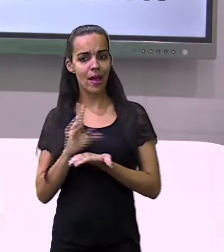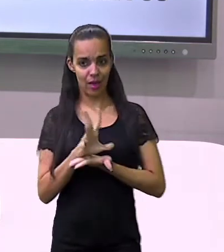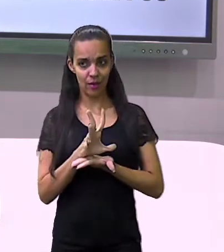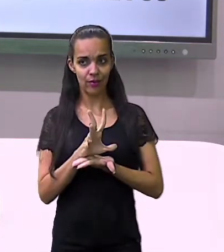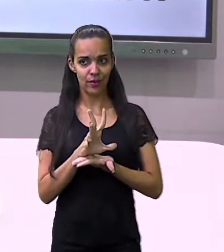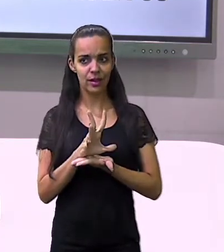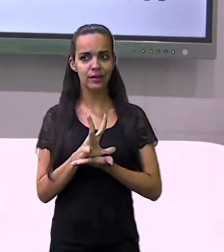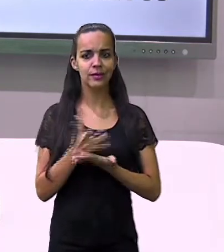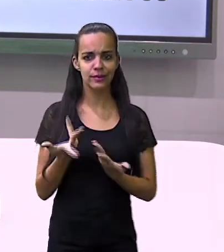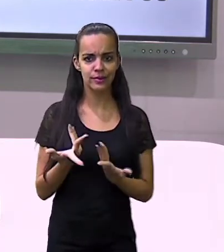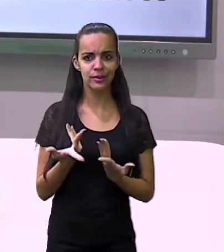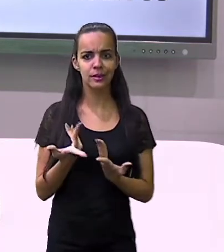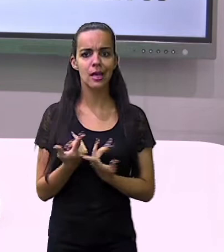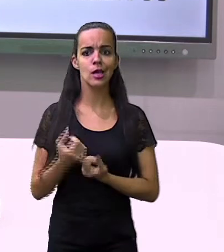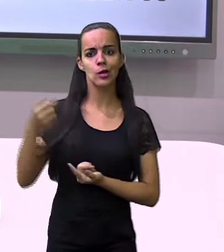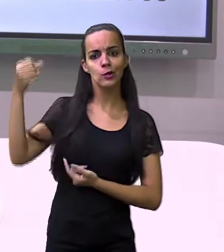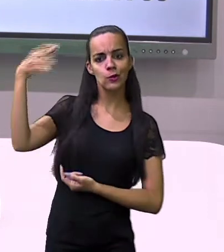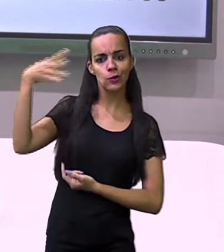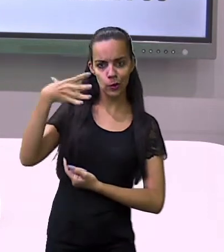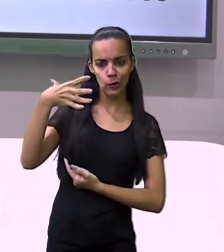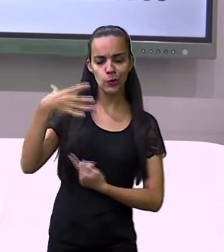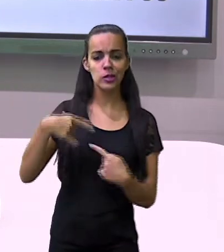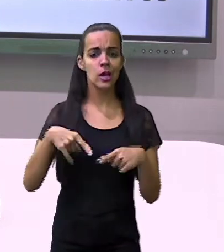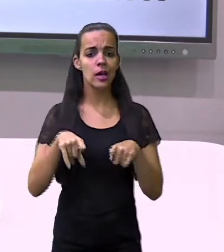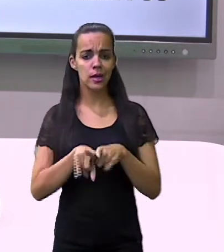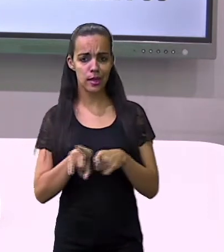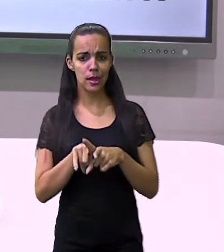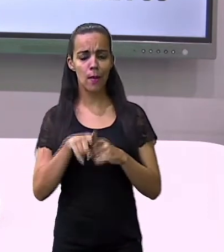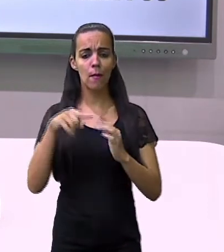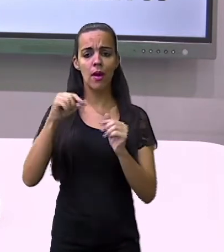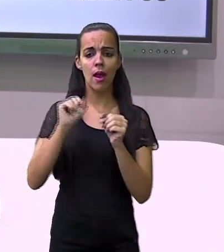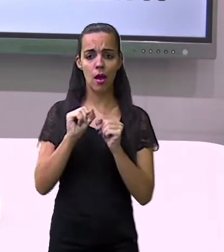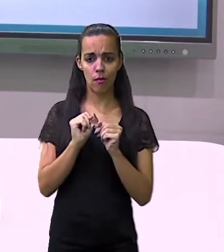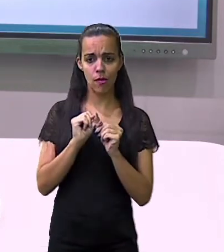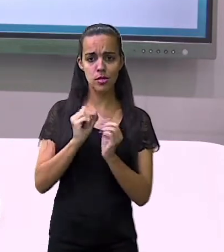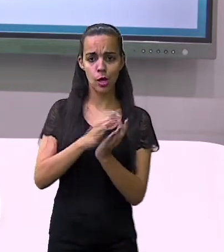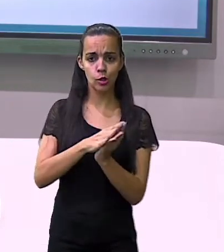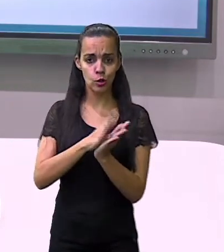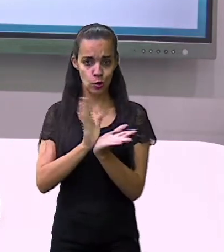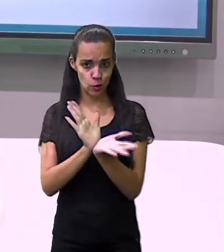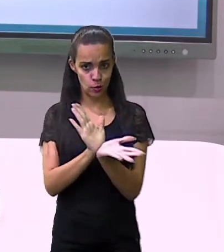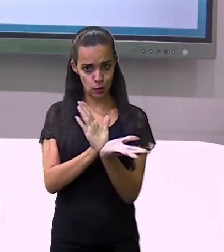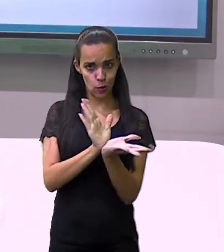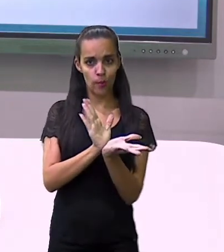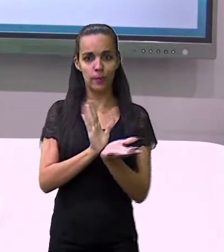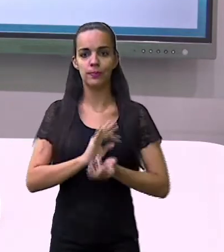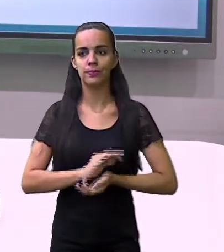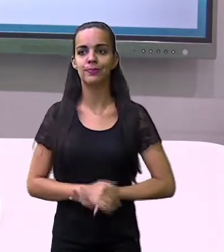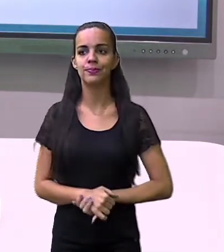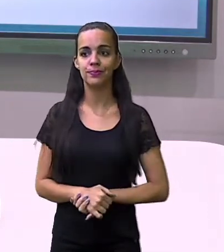e projeção de sombras. Vamos para a nossa aula?